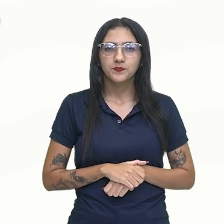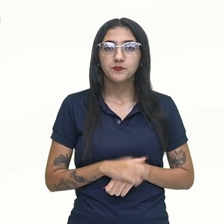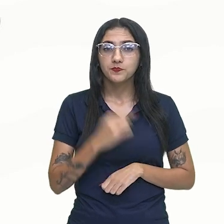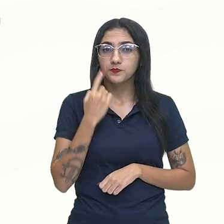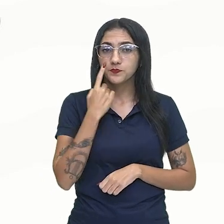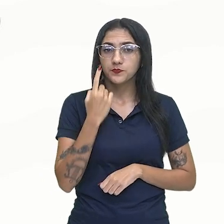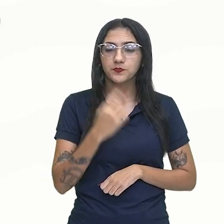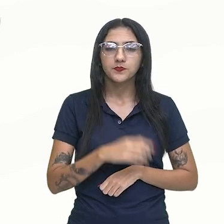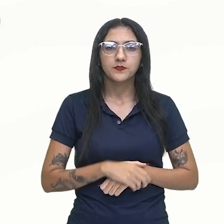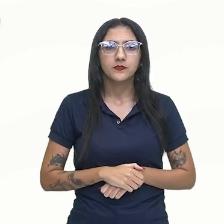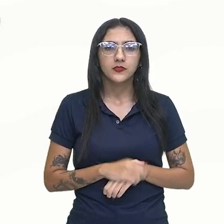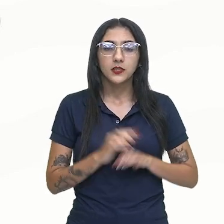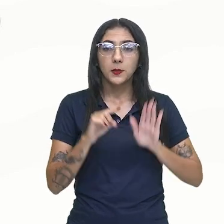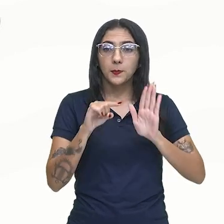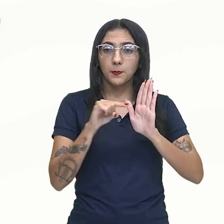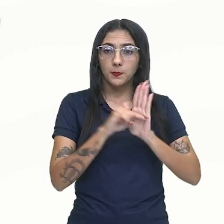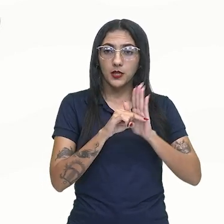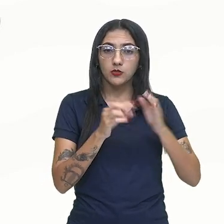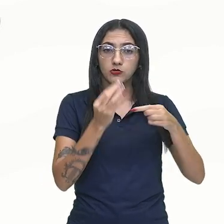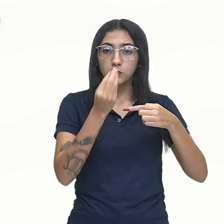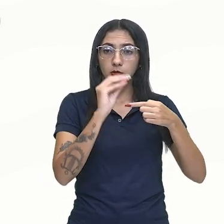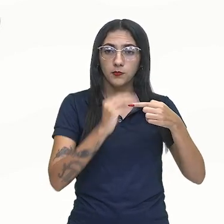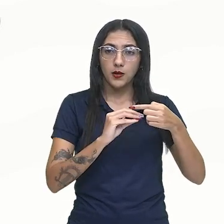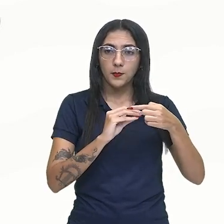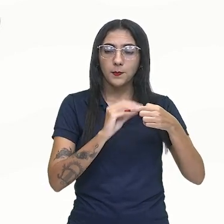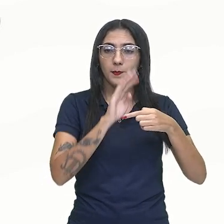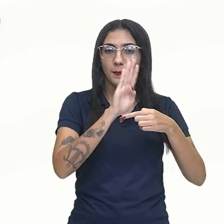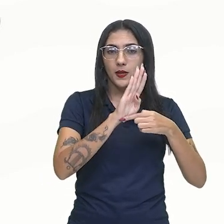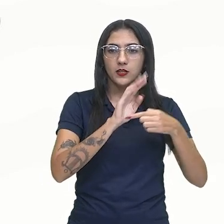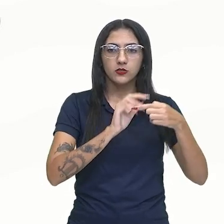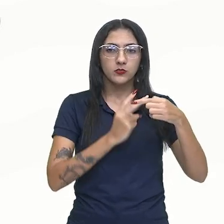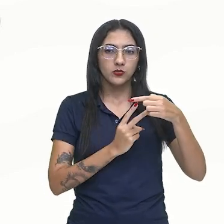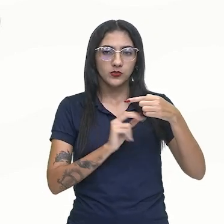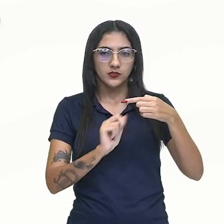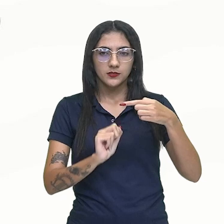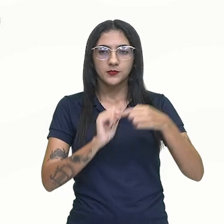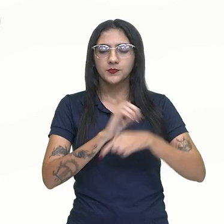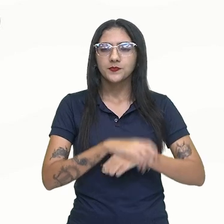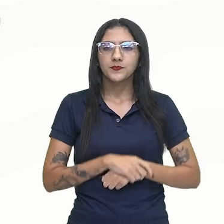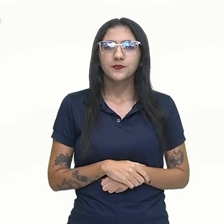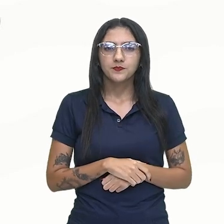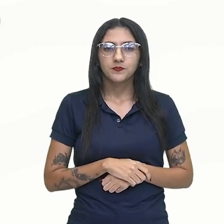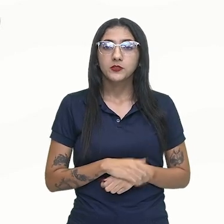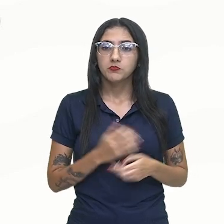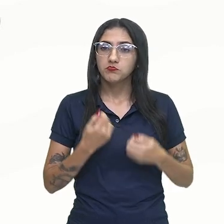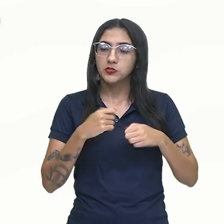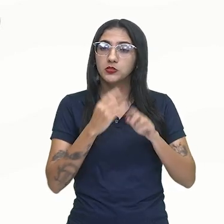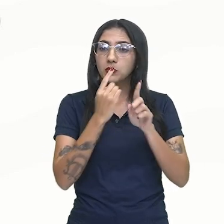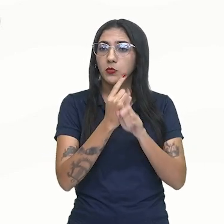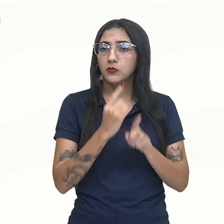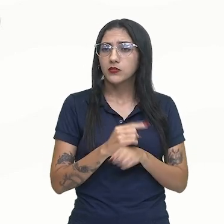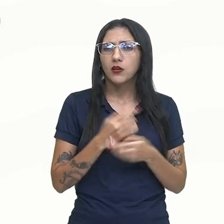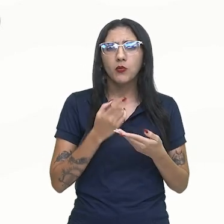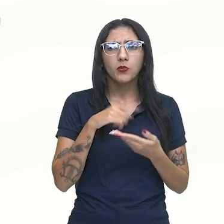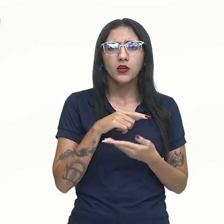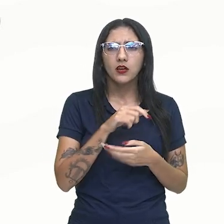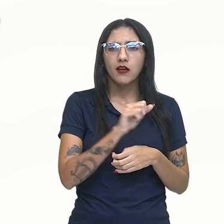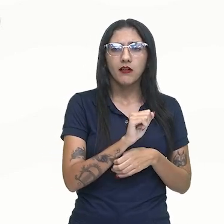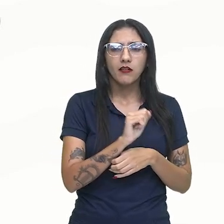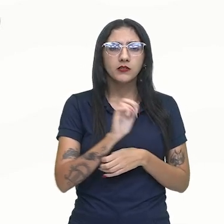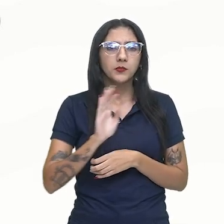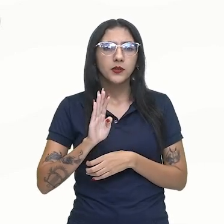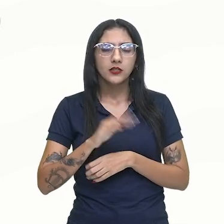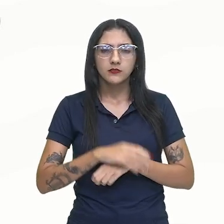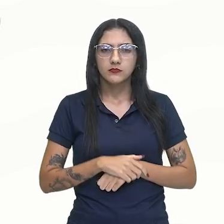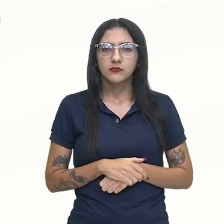B sobre 2A. Então é claro, eu preciso identificar aí quem é A e quem é B, né? Nem